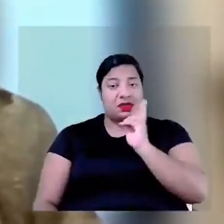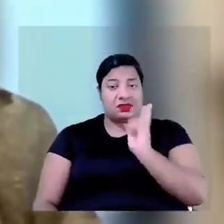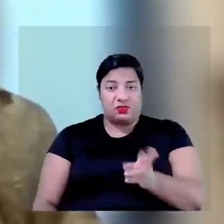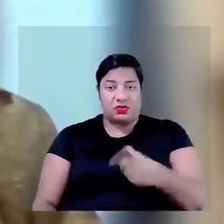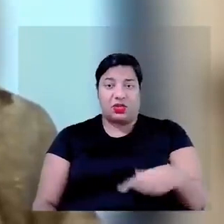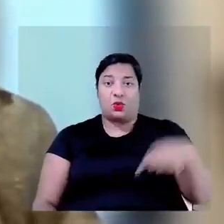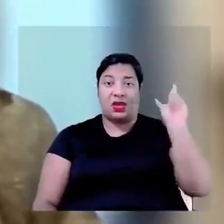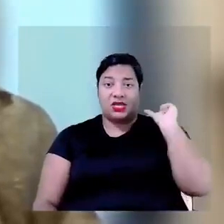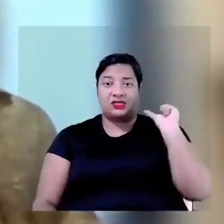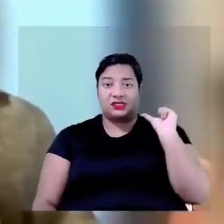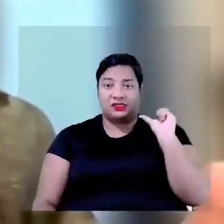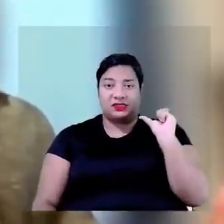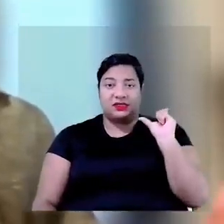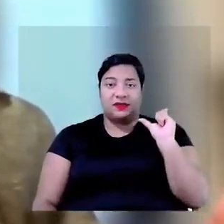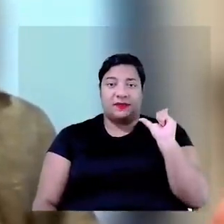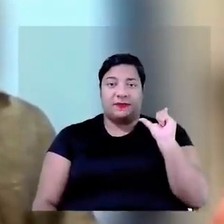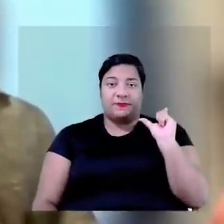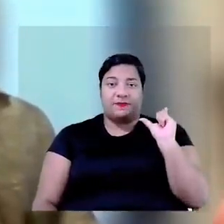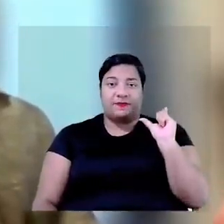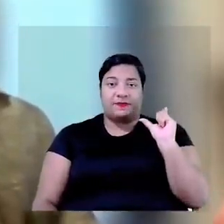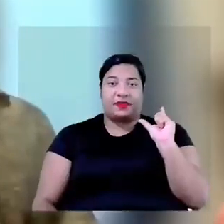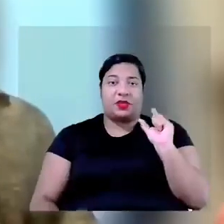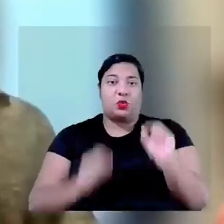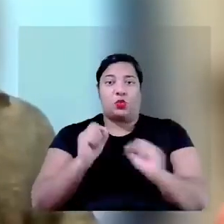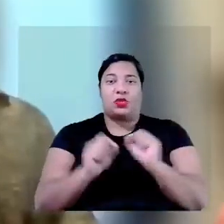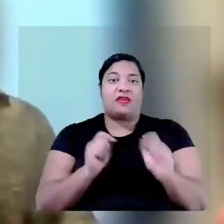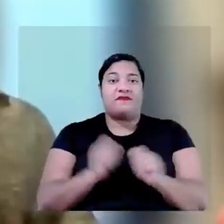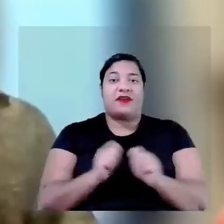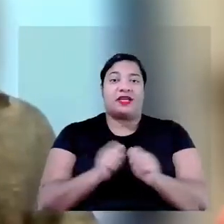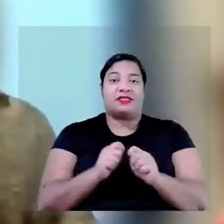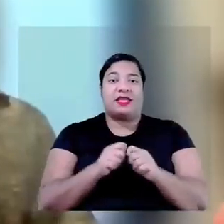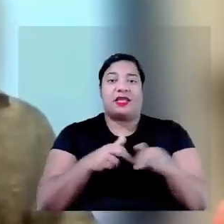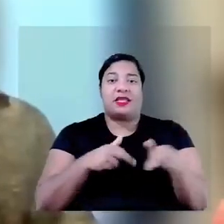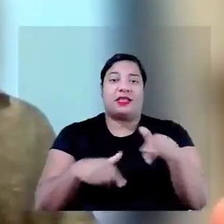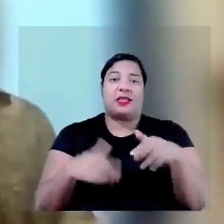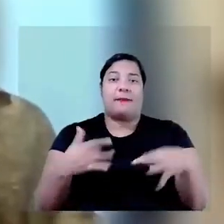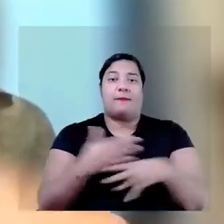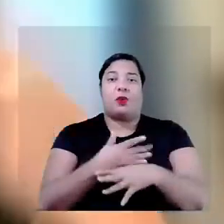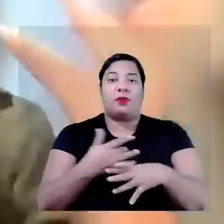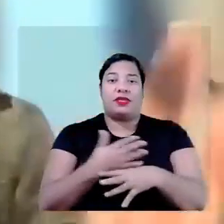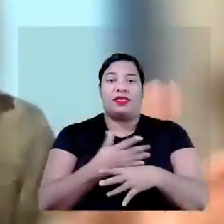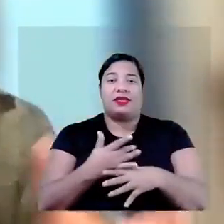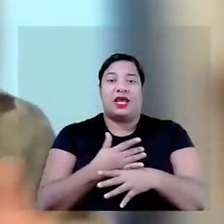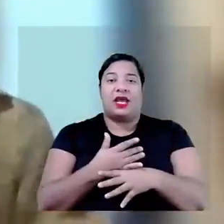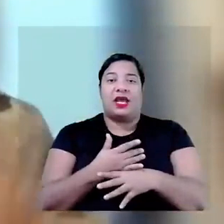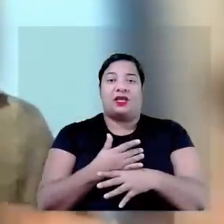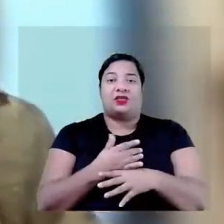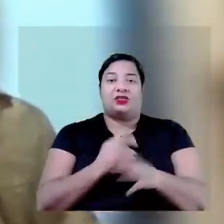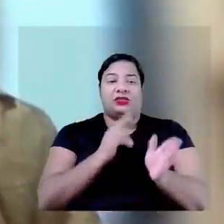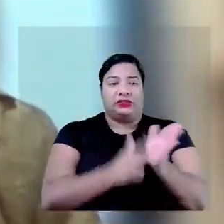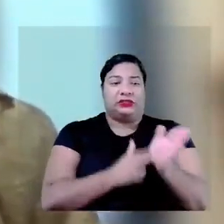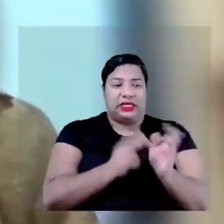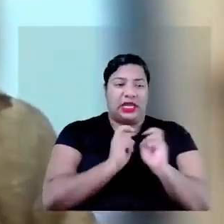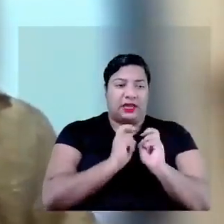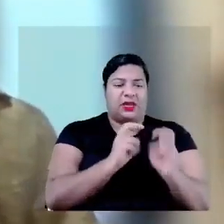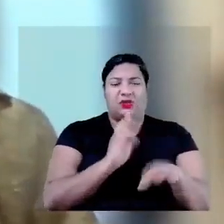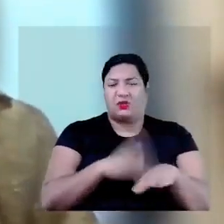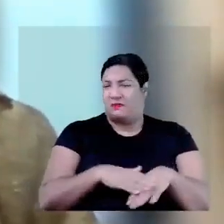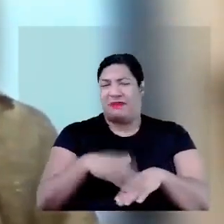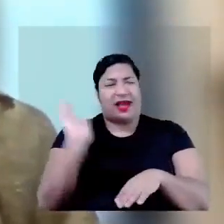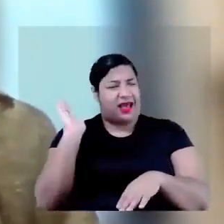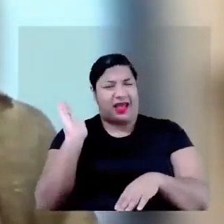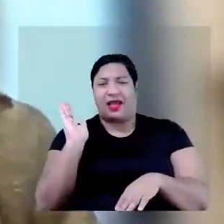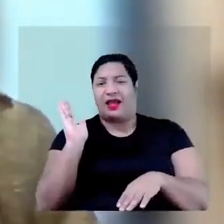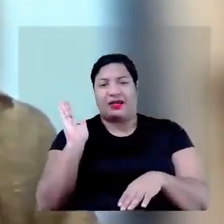era o que fazer na mobilidade além do transporte sobre trilhos? Muito mais. O transporte sobre trilhos é